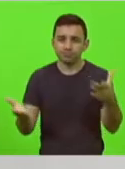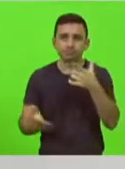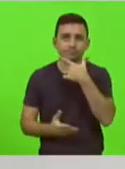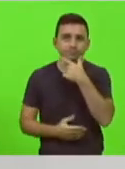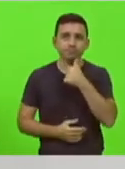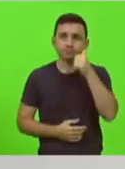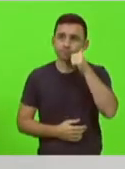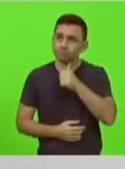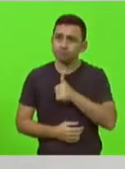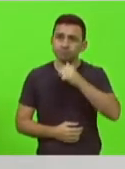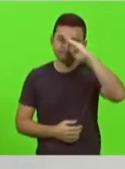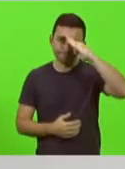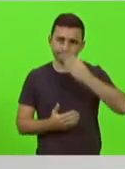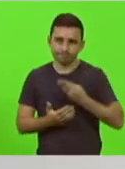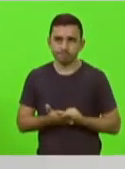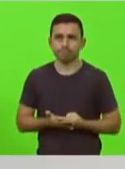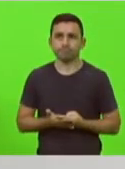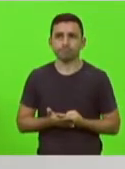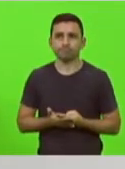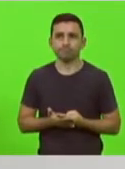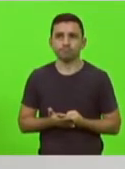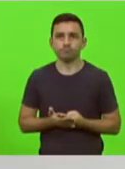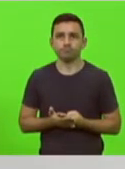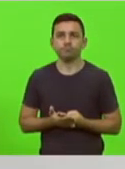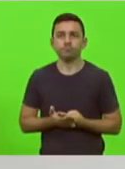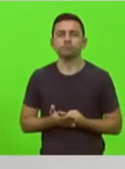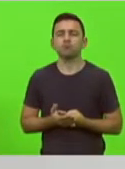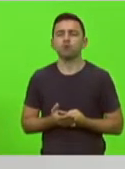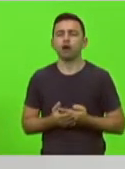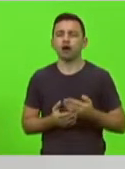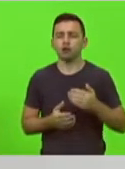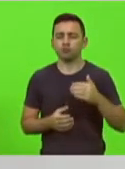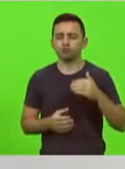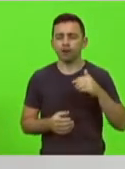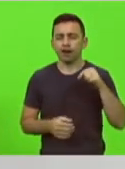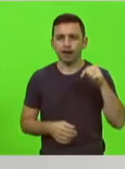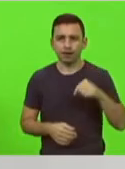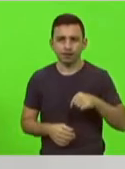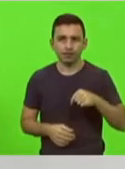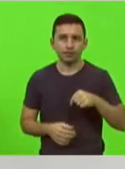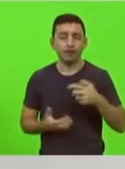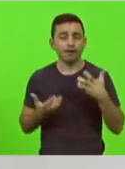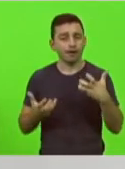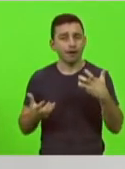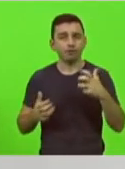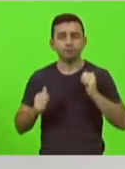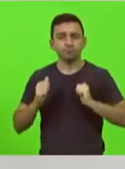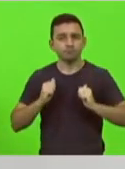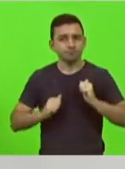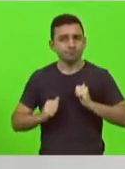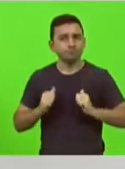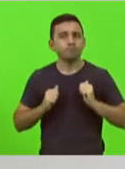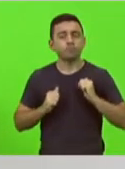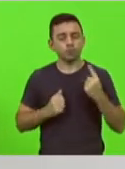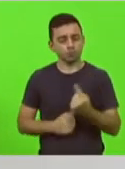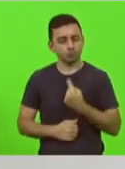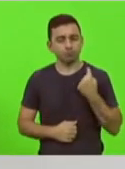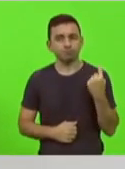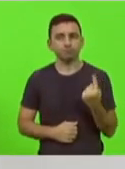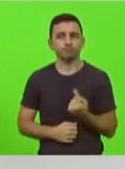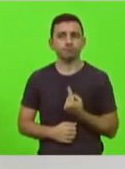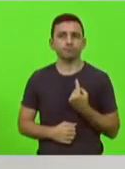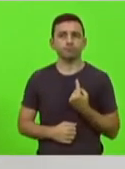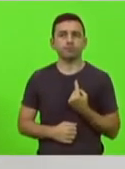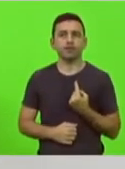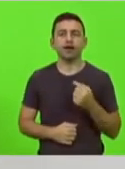que acreditam e que depositaram e depositam a esperança e a confiança em nós